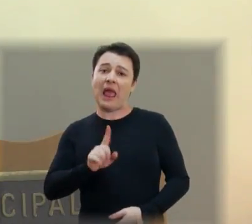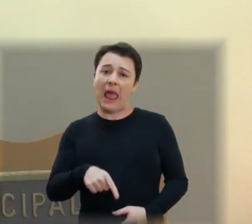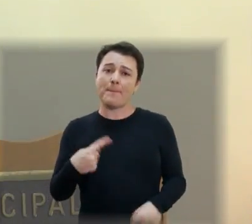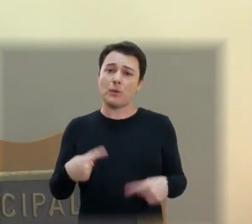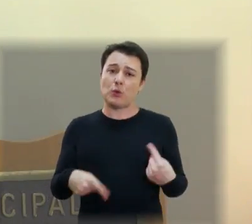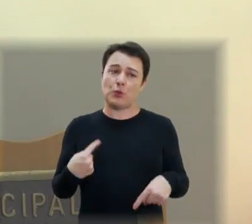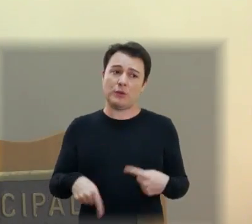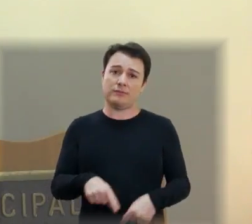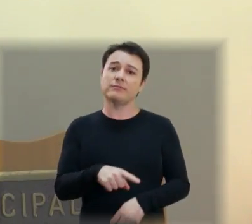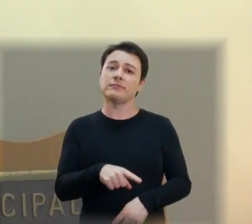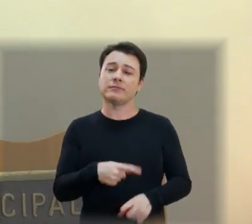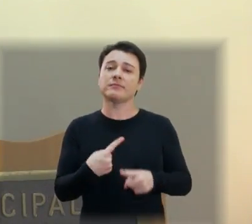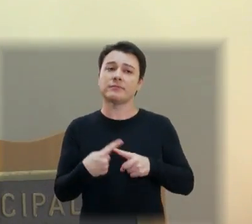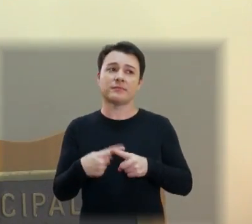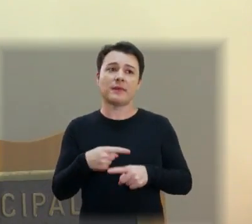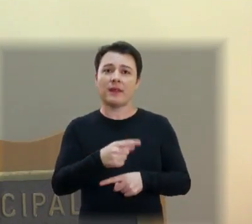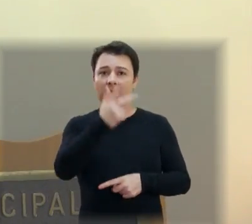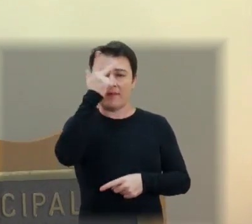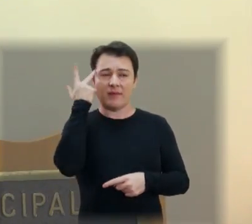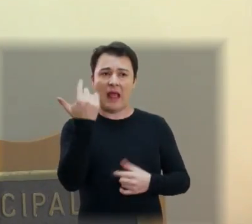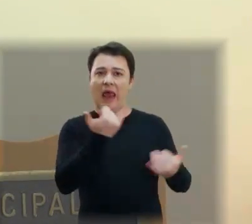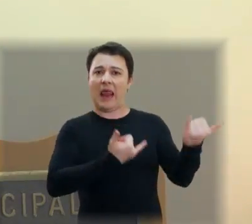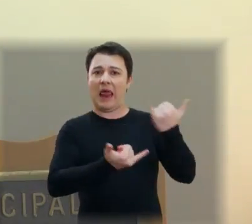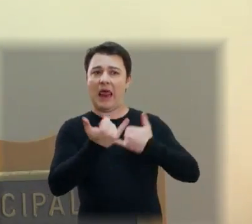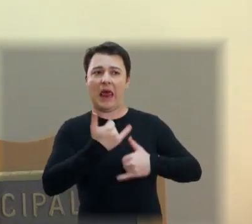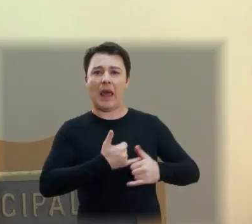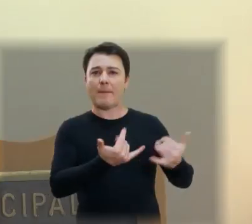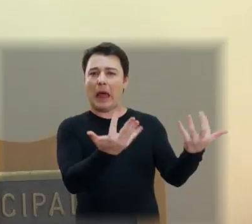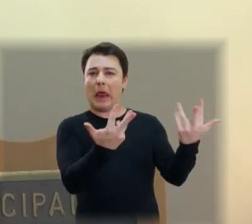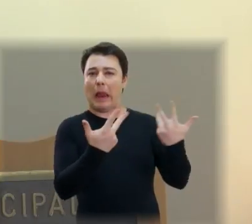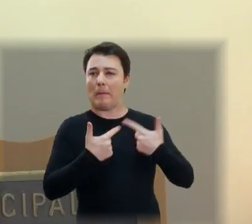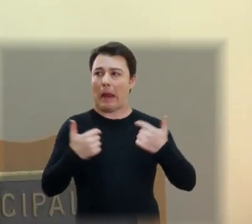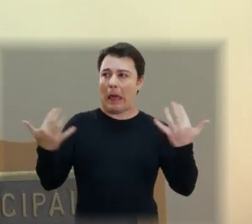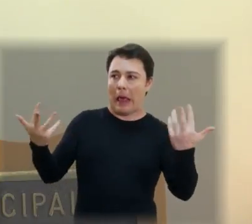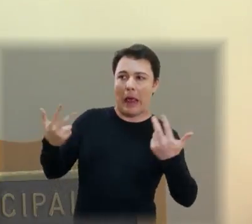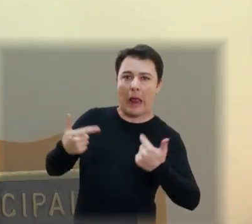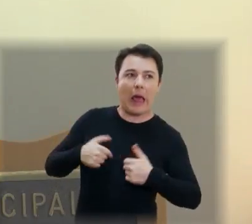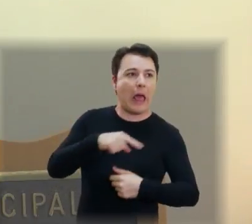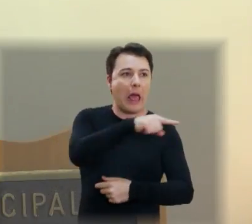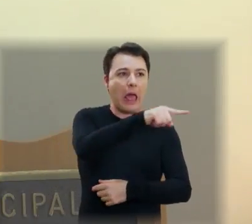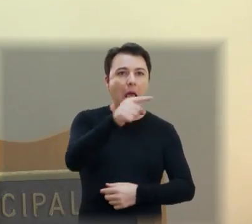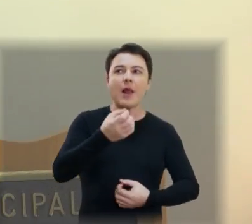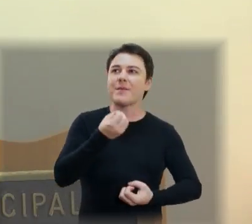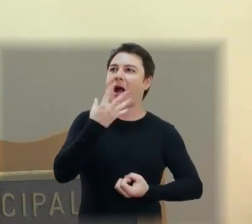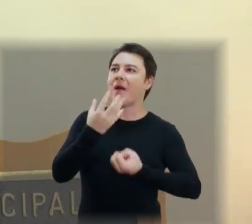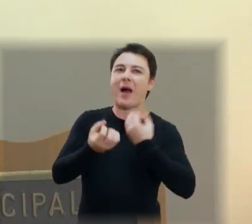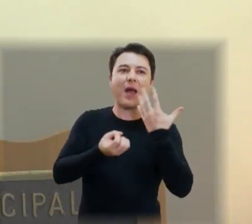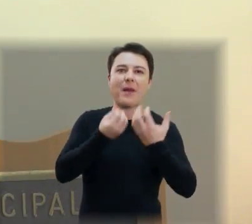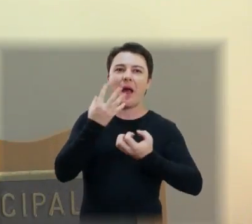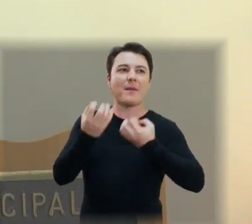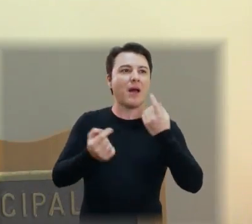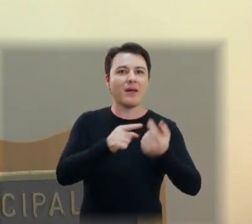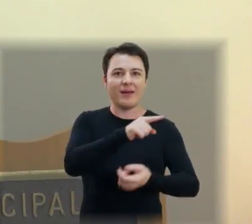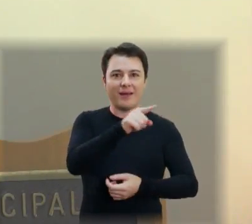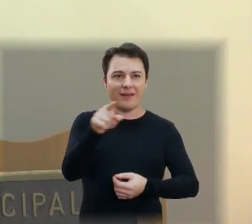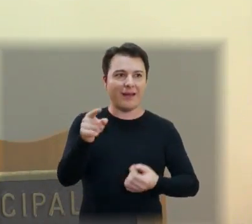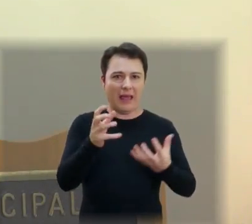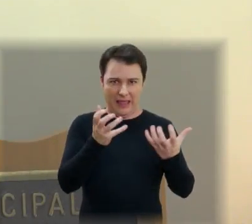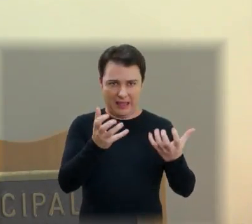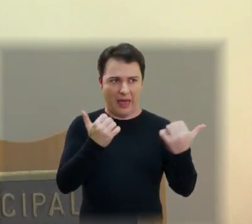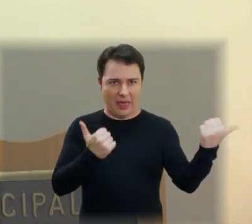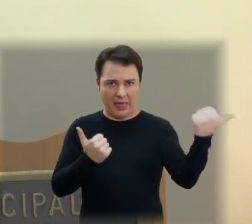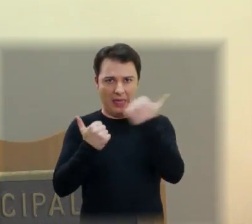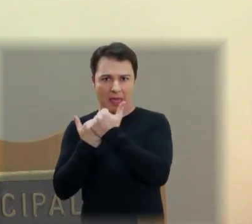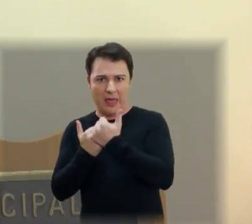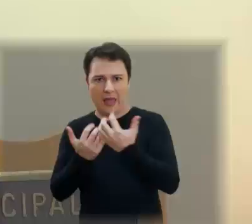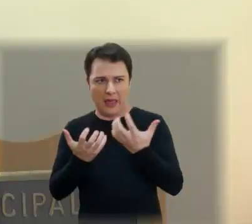política se torna desse jeito. Porque hoje quem está lá fora é quem está entrando aqui dentro. Então quer